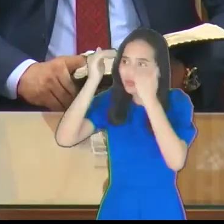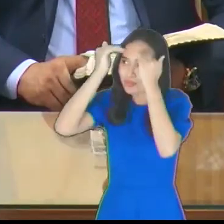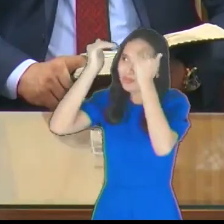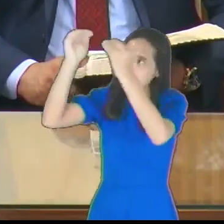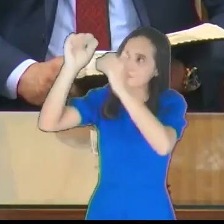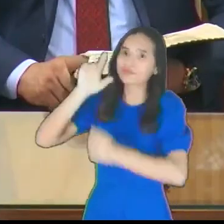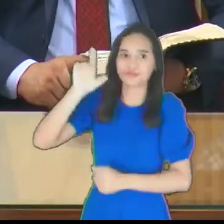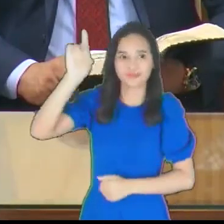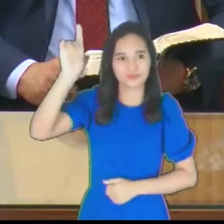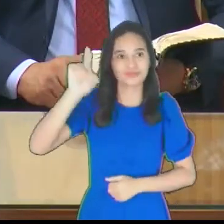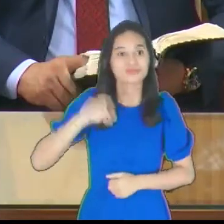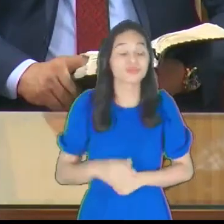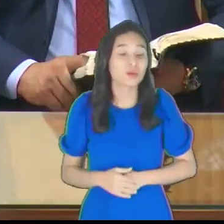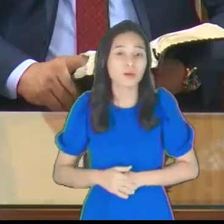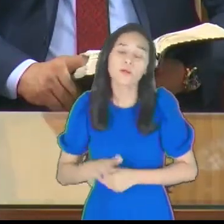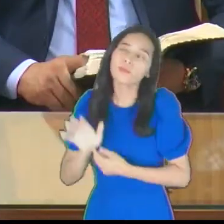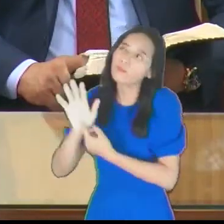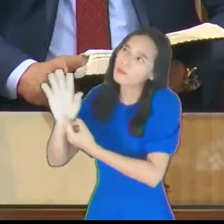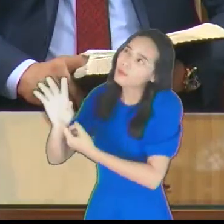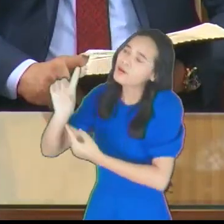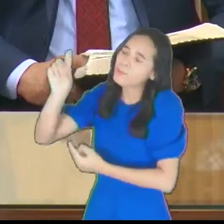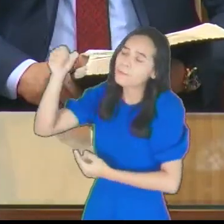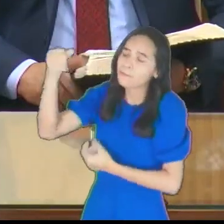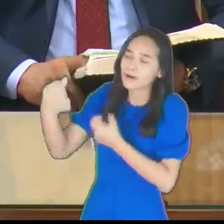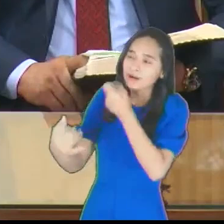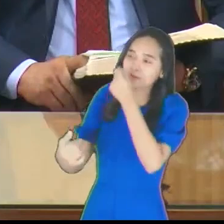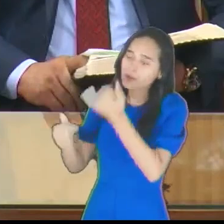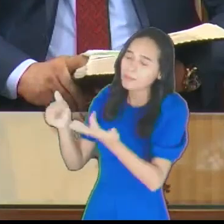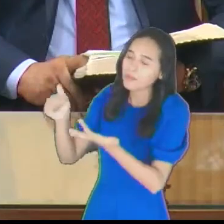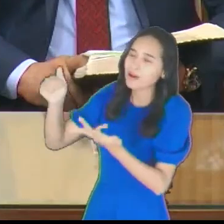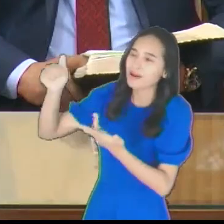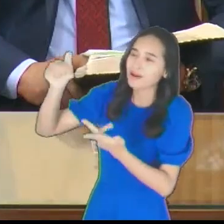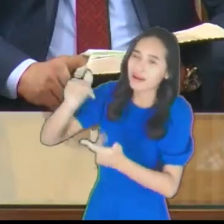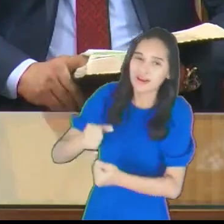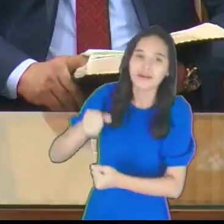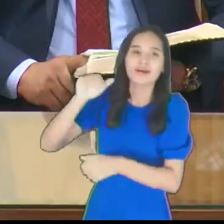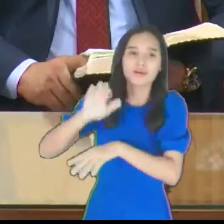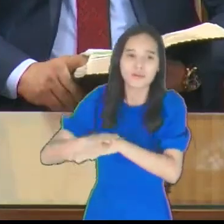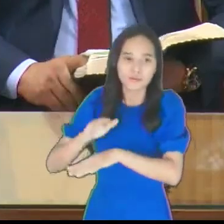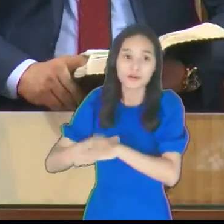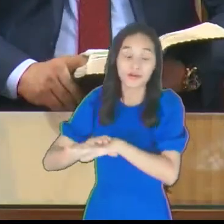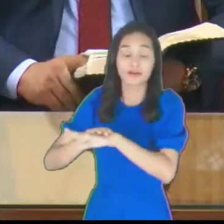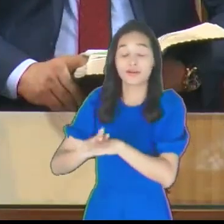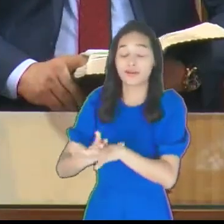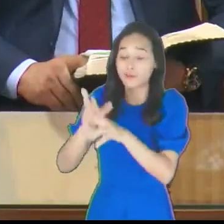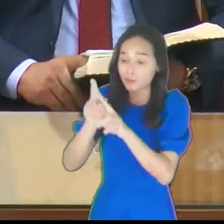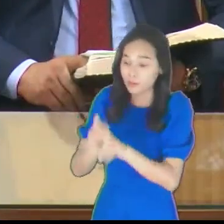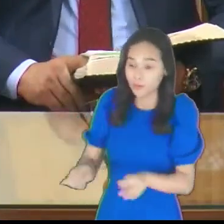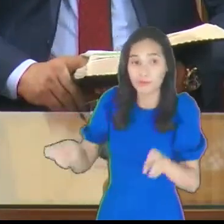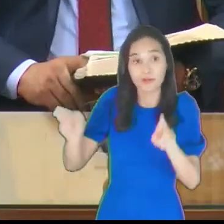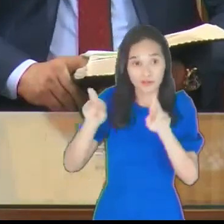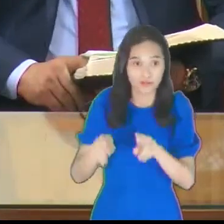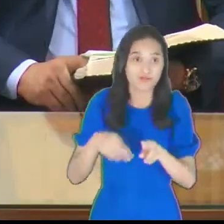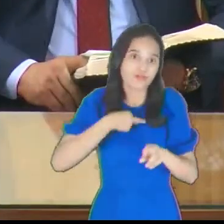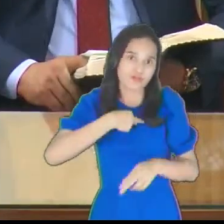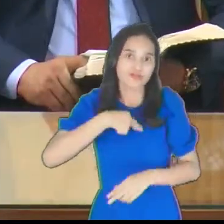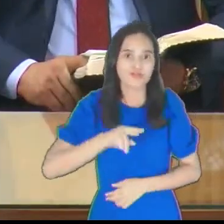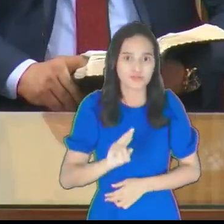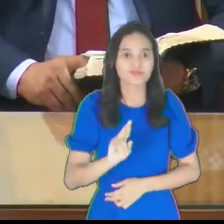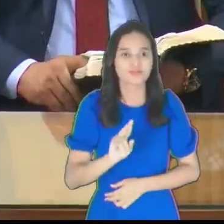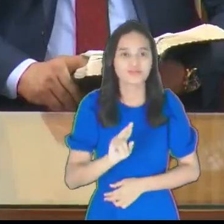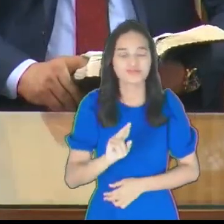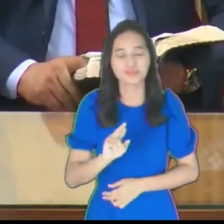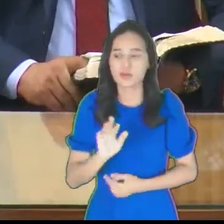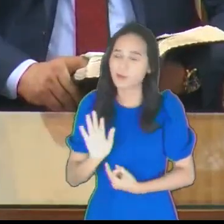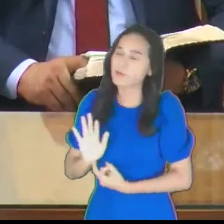Deus. Ele mostrou a Deus o que ele tinha feito. Ele mostrou a Deus que ele tinha restaurado a religião. Ele mostrou